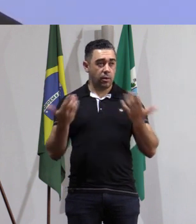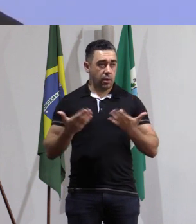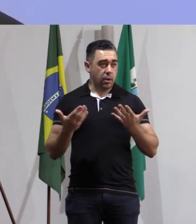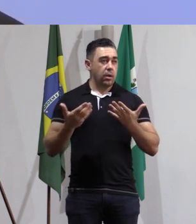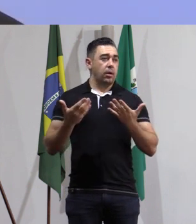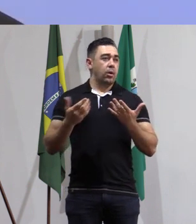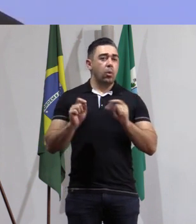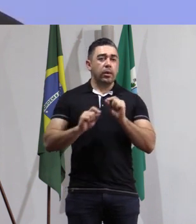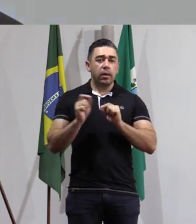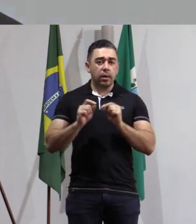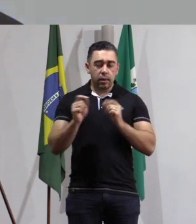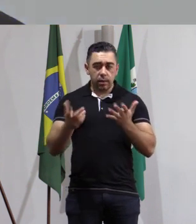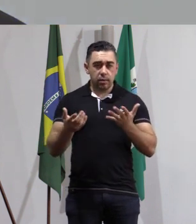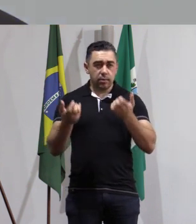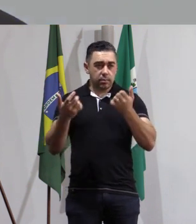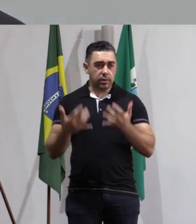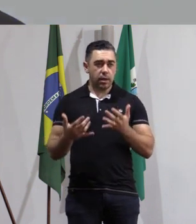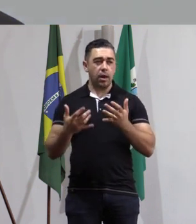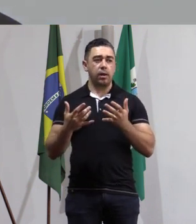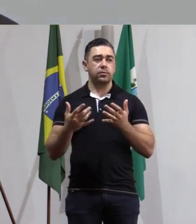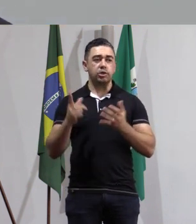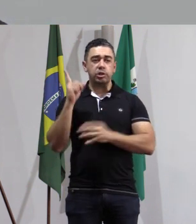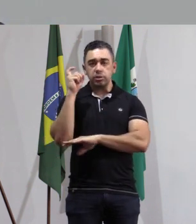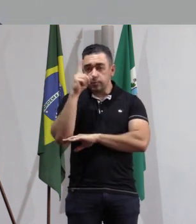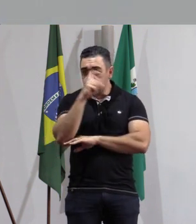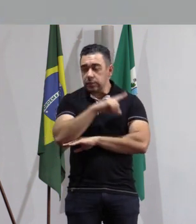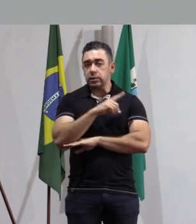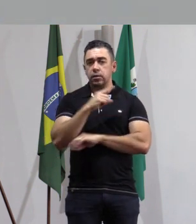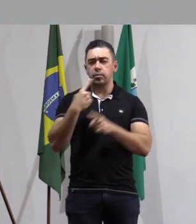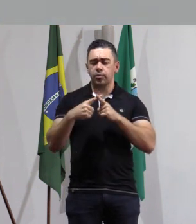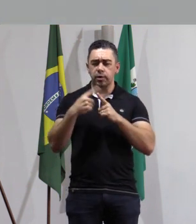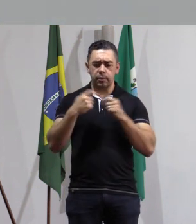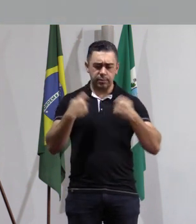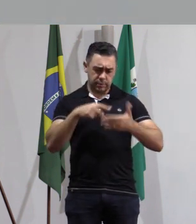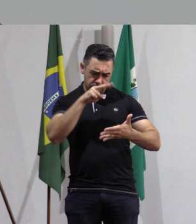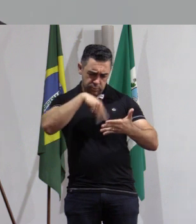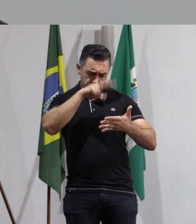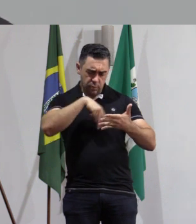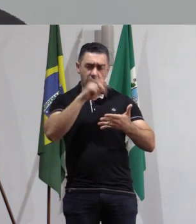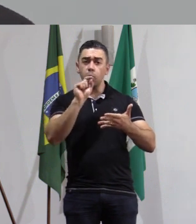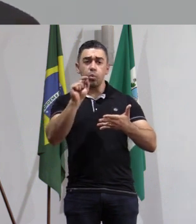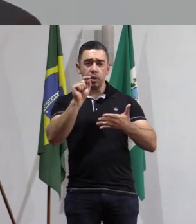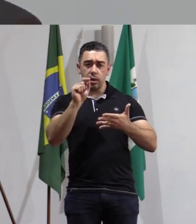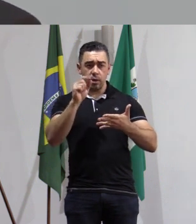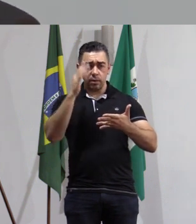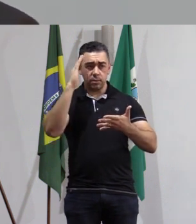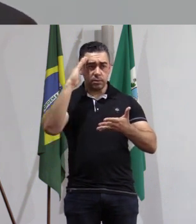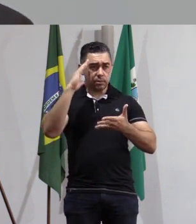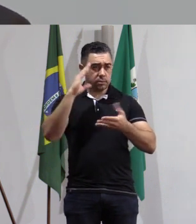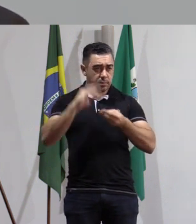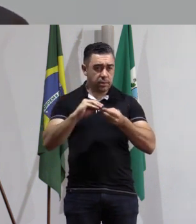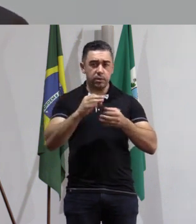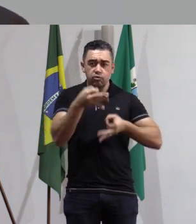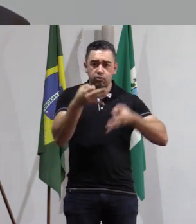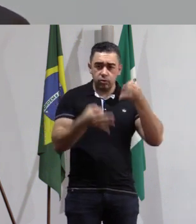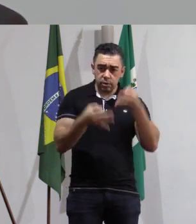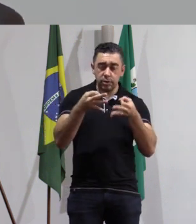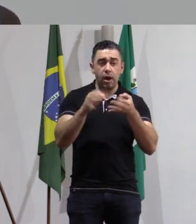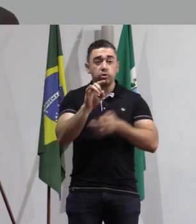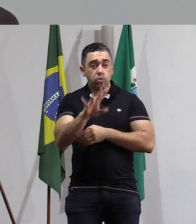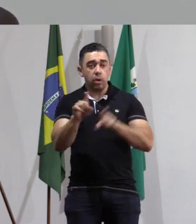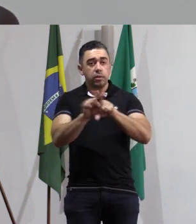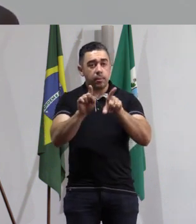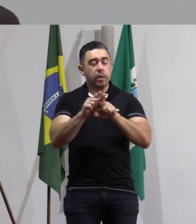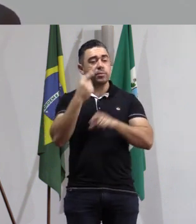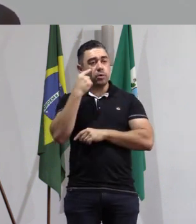qualificativos. Complexos no sentido de que você precisa de um olhar jurídico, sim, mas não só. O olhar jurídico absolutamente não basta. Tem que ter um